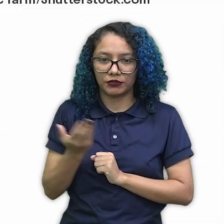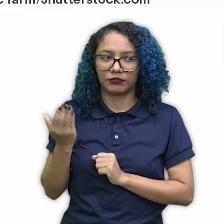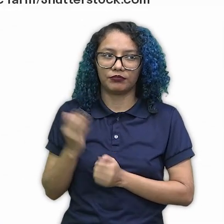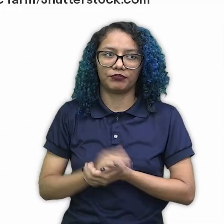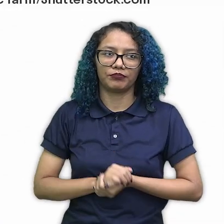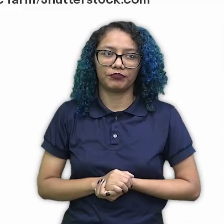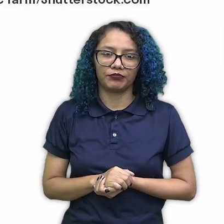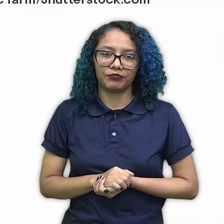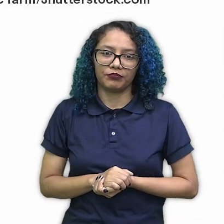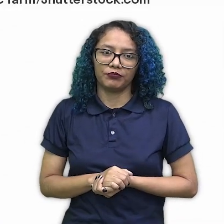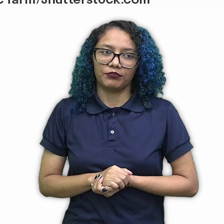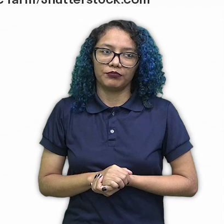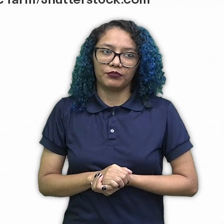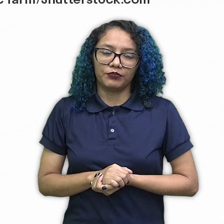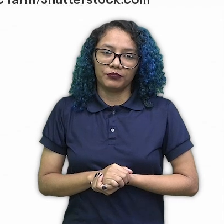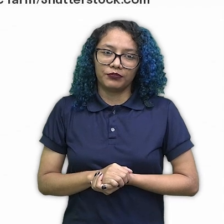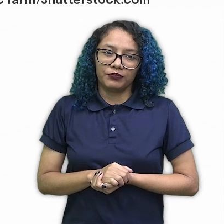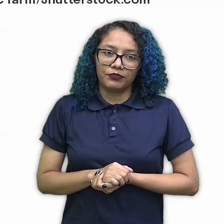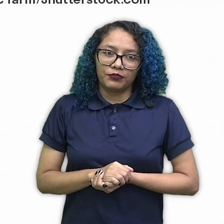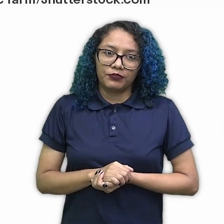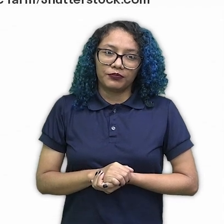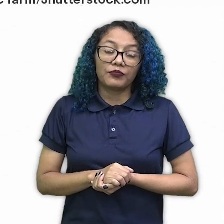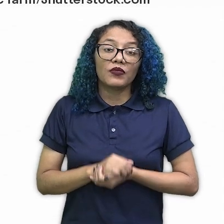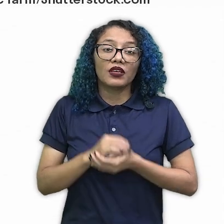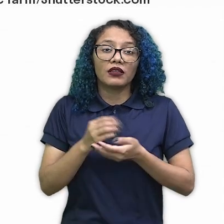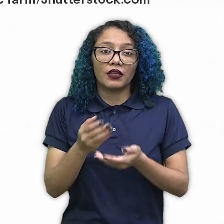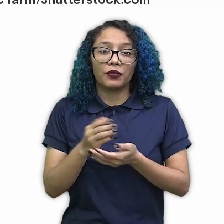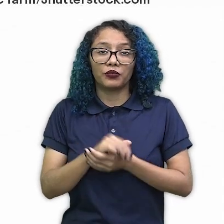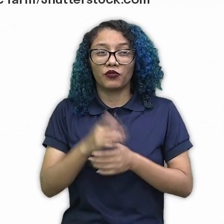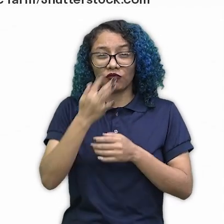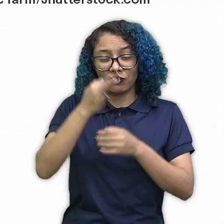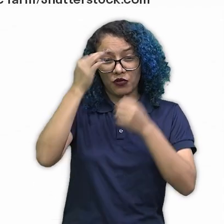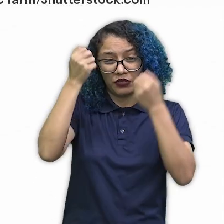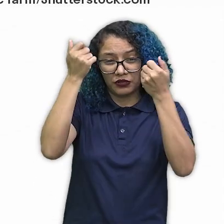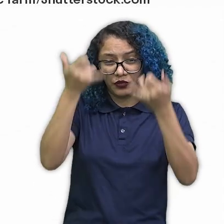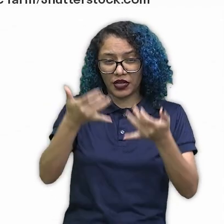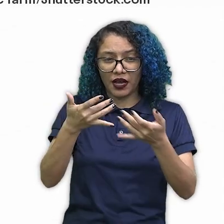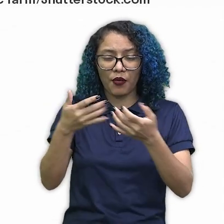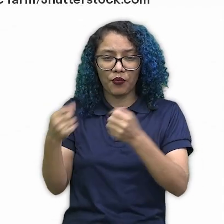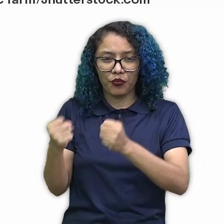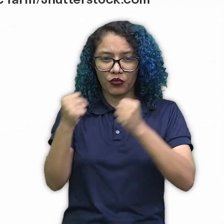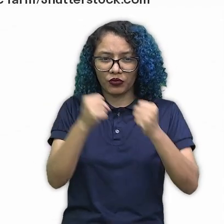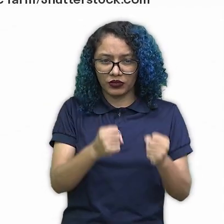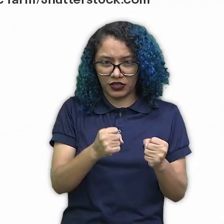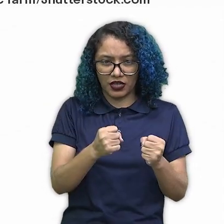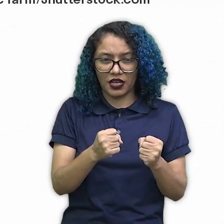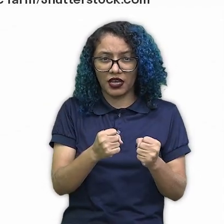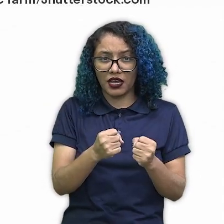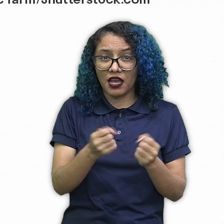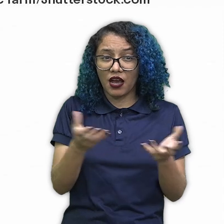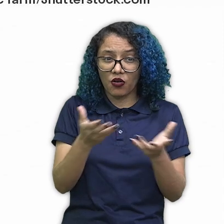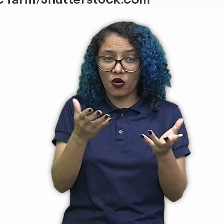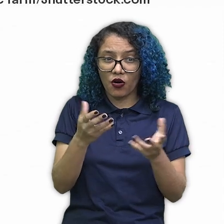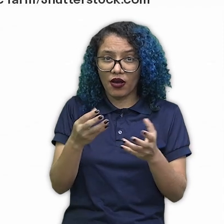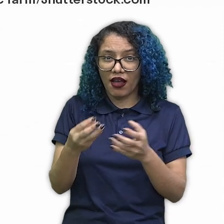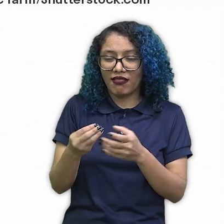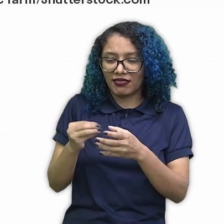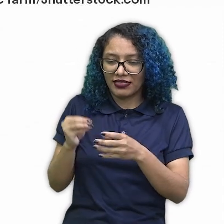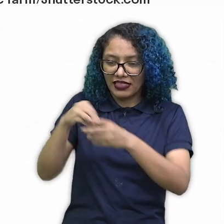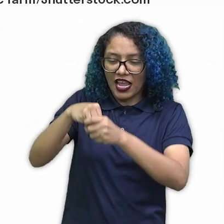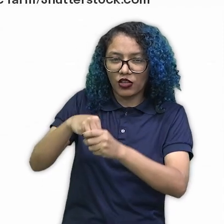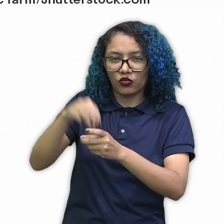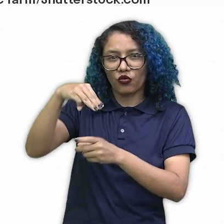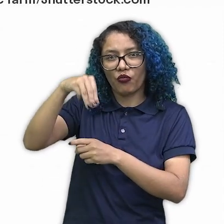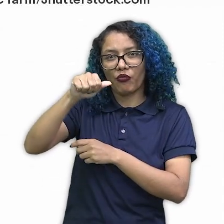olha só. Quando Foucault fala de poder, ele diz: o poder hoje não está mais no macro, embora